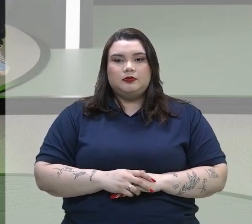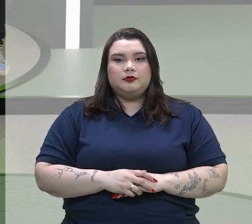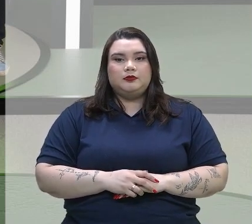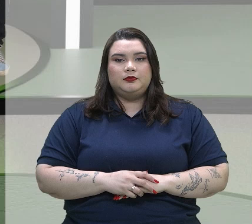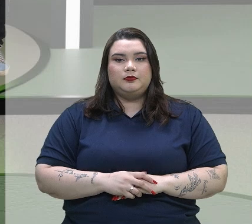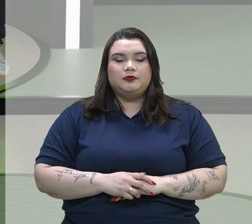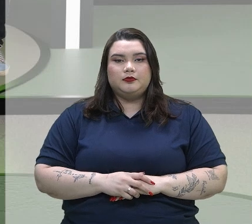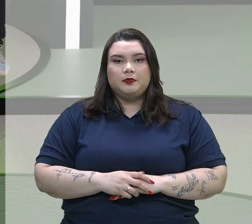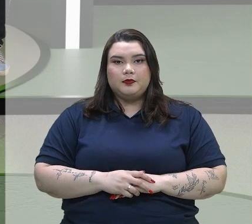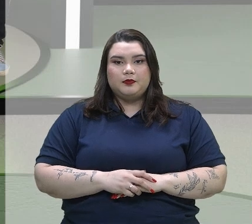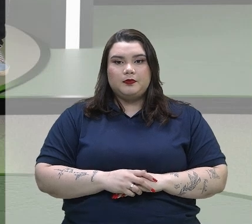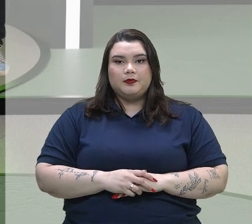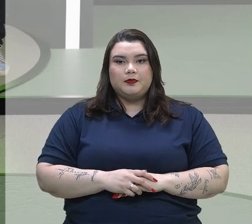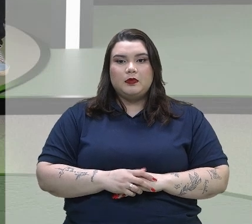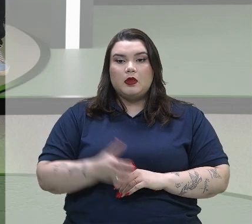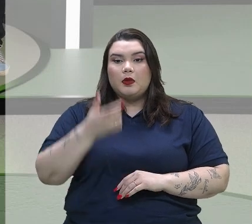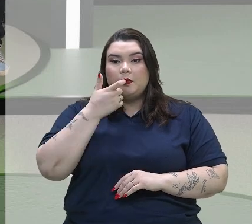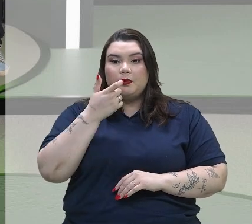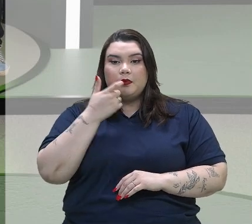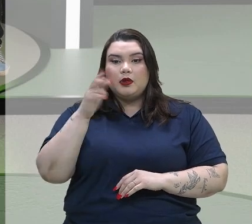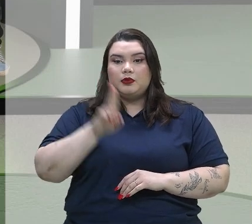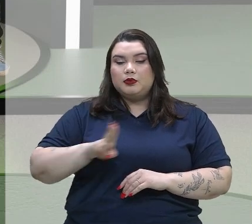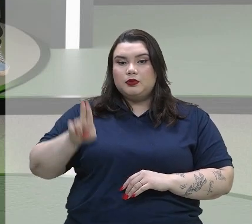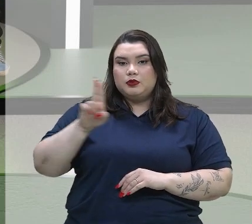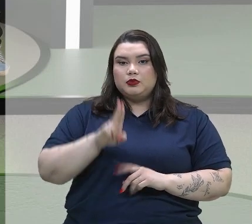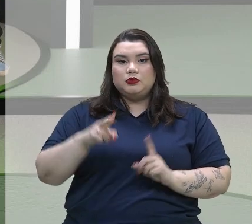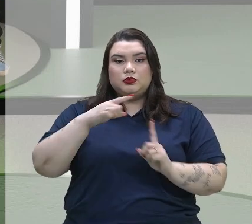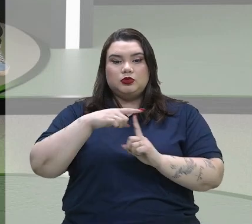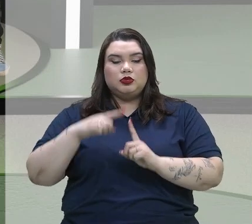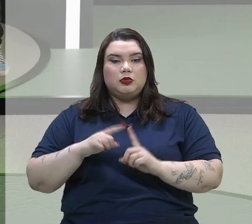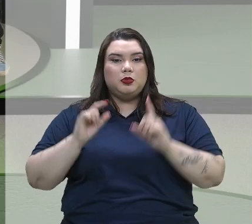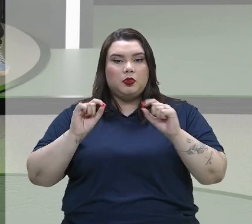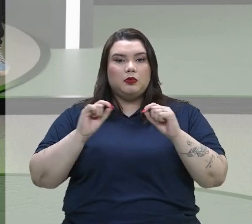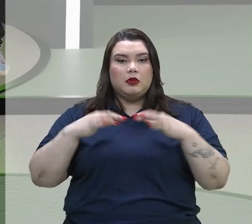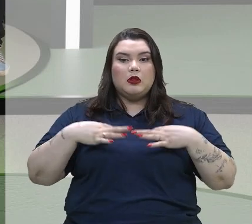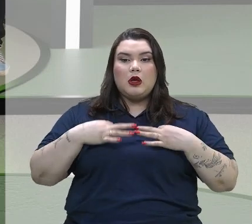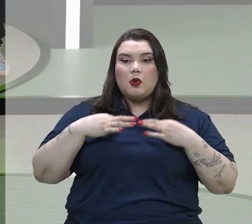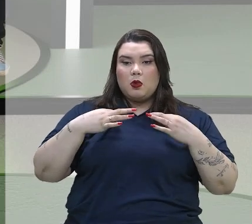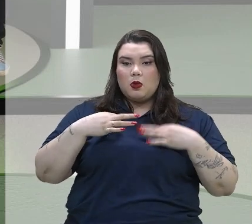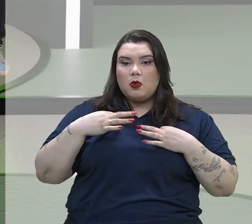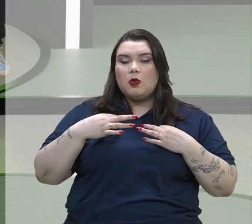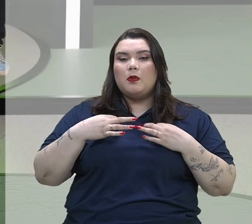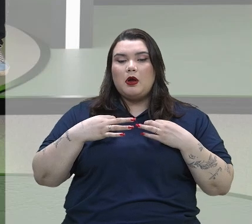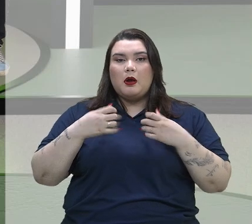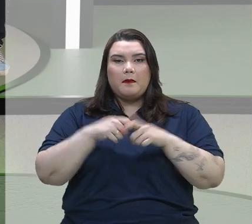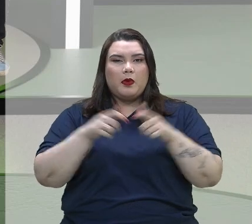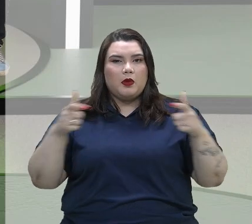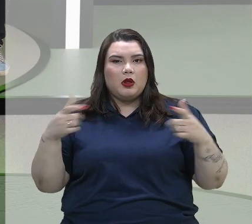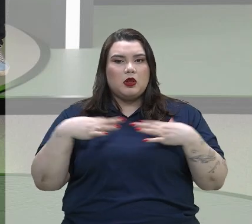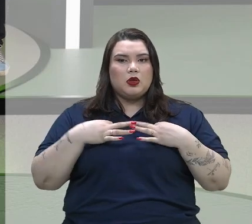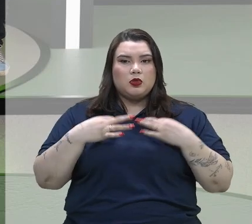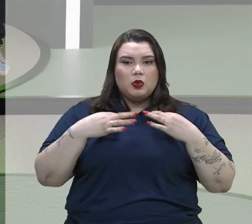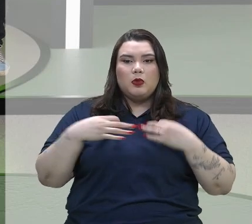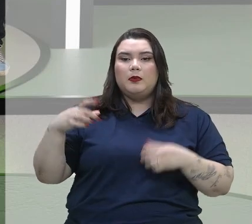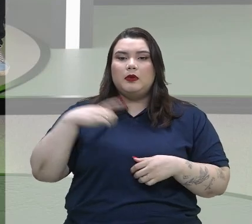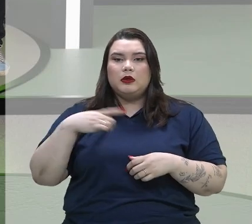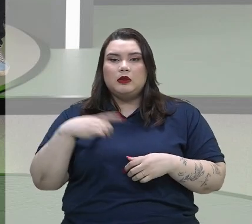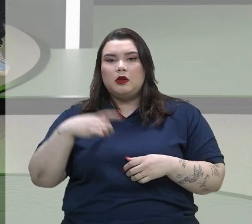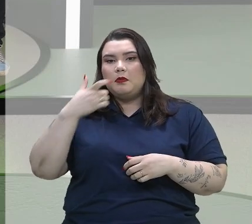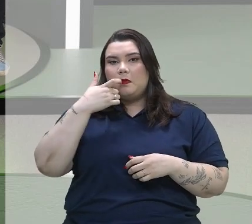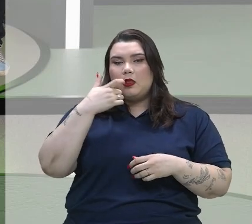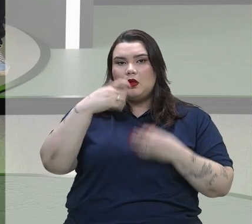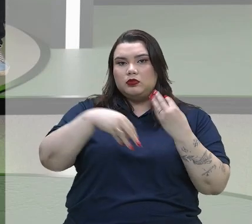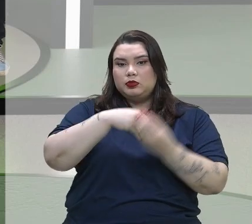usados, né? O plástico ele é usado como tecido sintético, vocês sabiam? Então, muitas roupas que usamos, né, tem